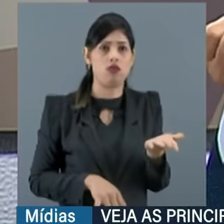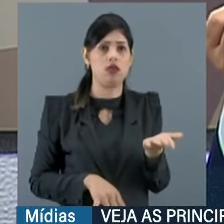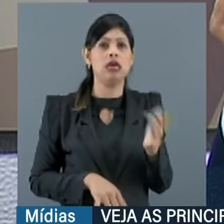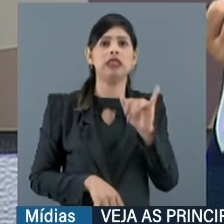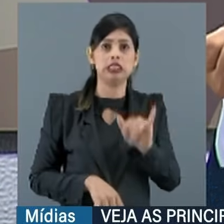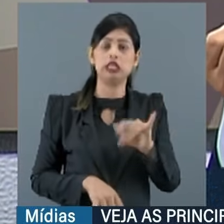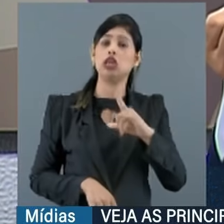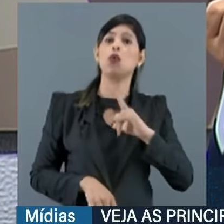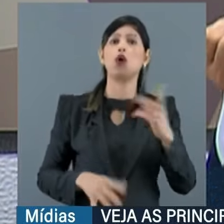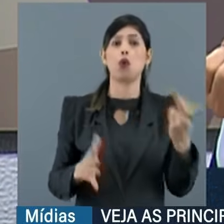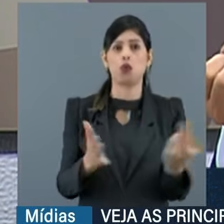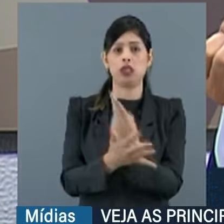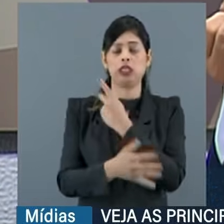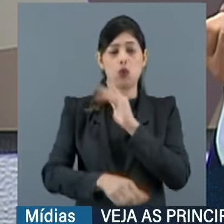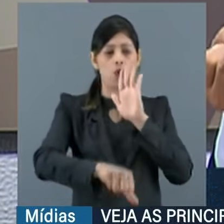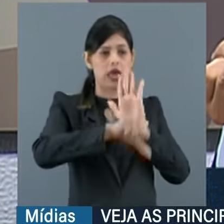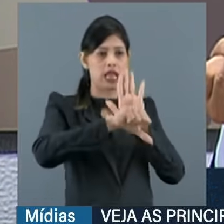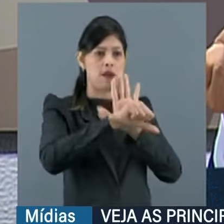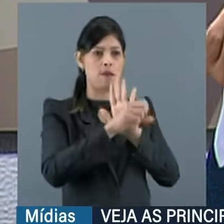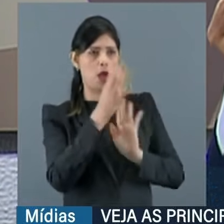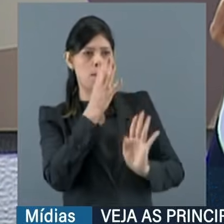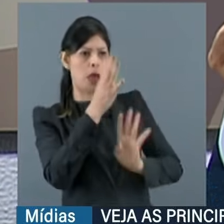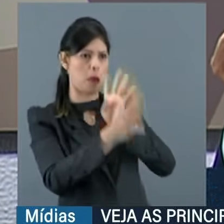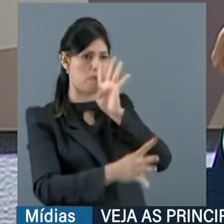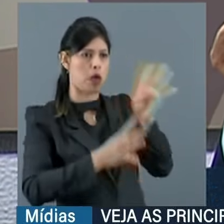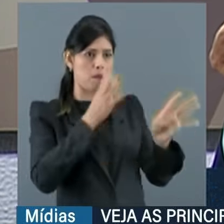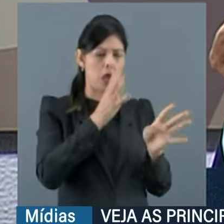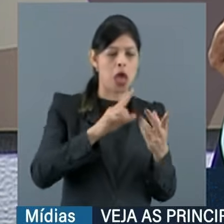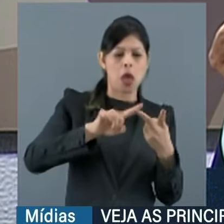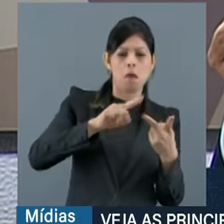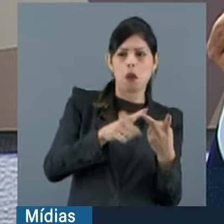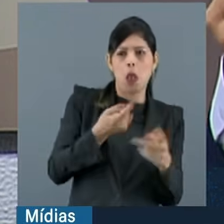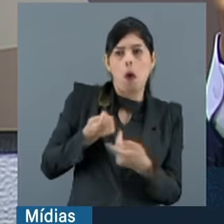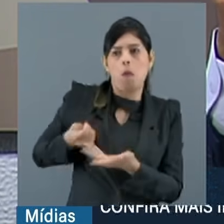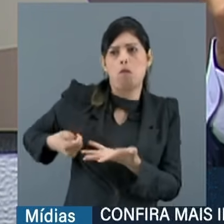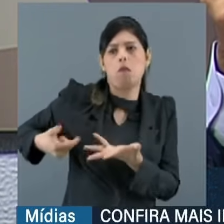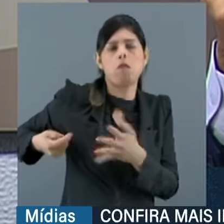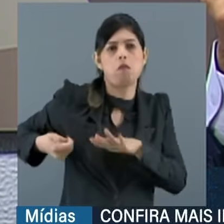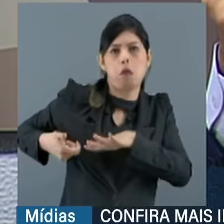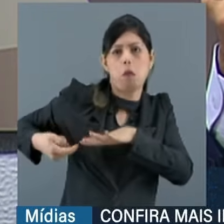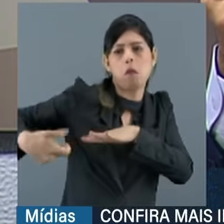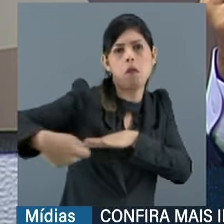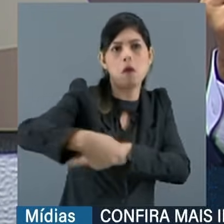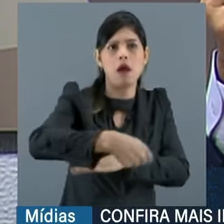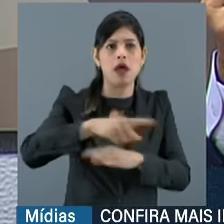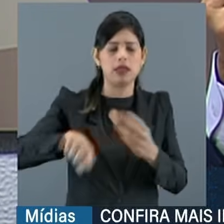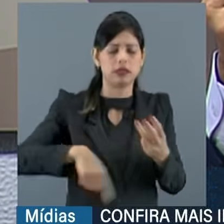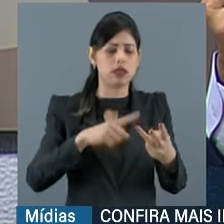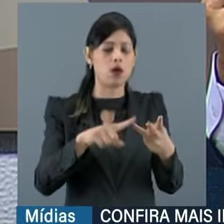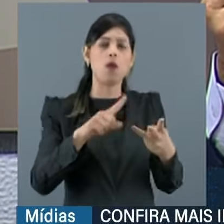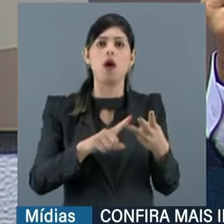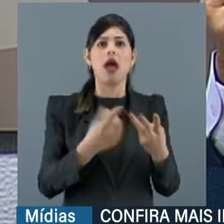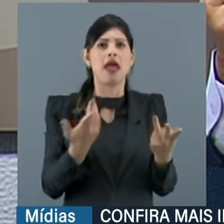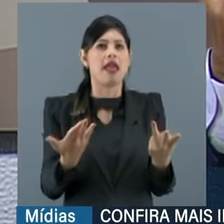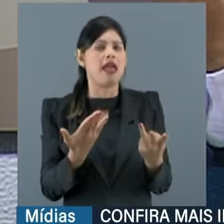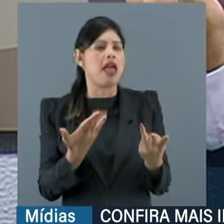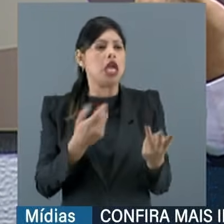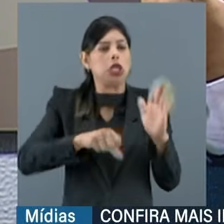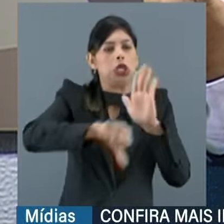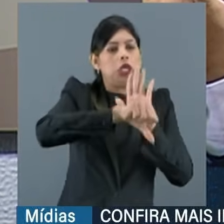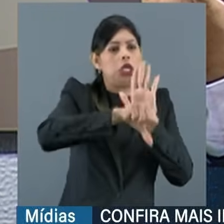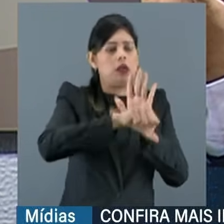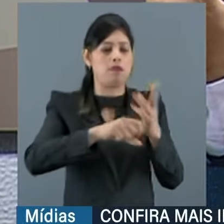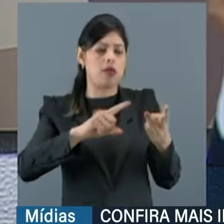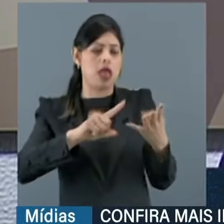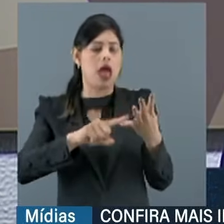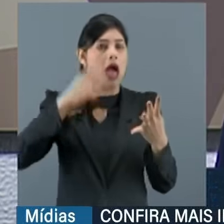existe um crime de calúnia, difamação, injúria, incitação à prática criminosa, apologia de fato criminoso,